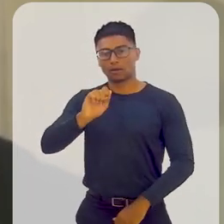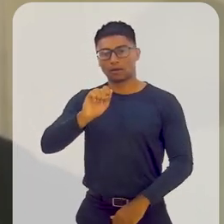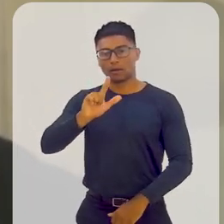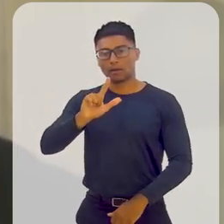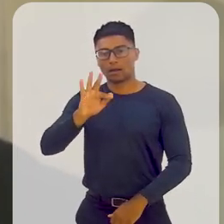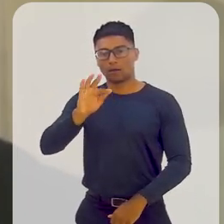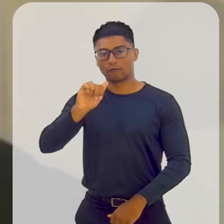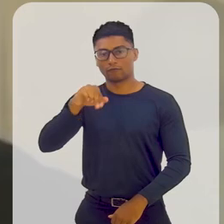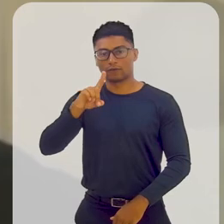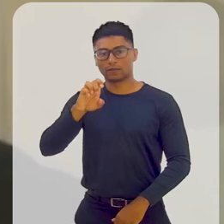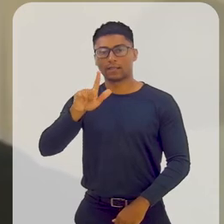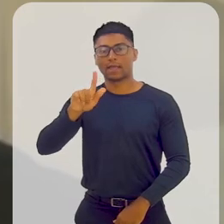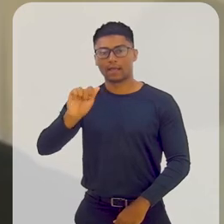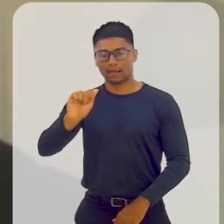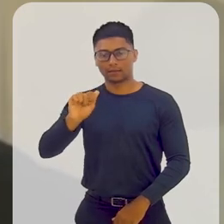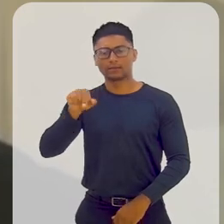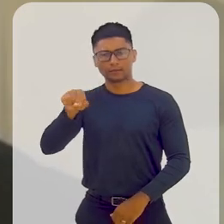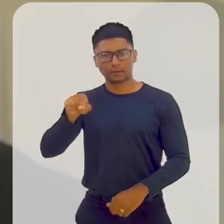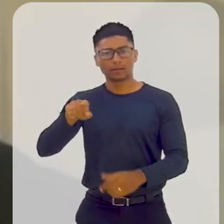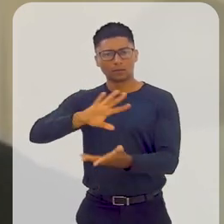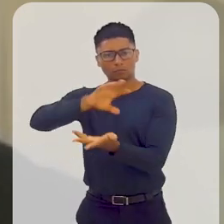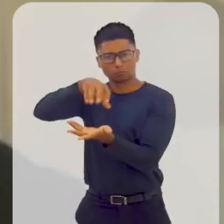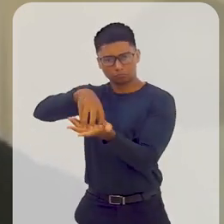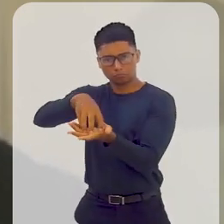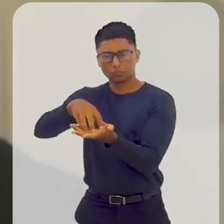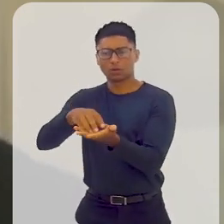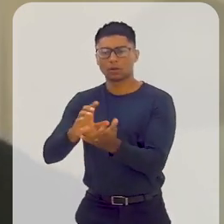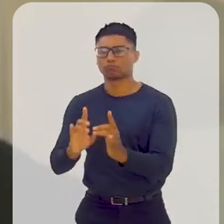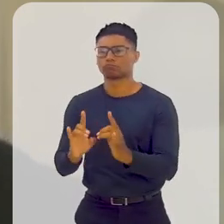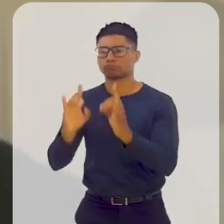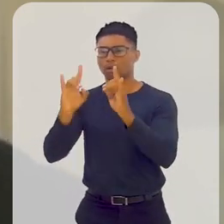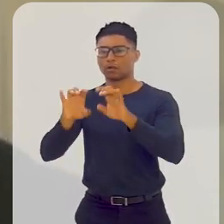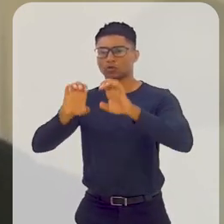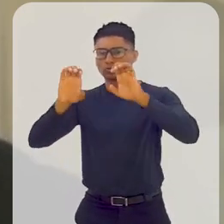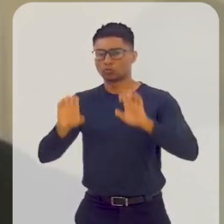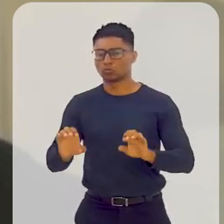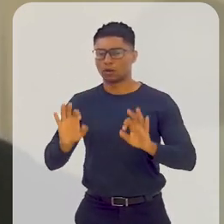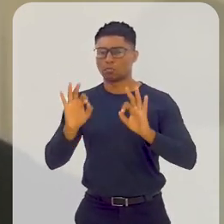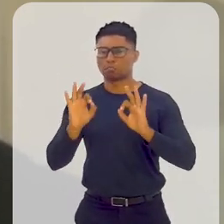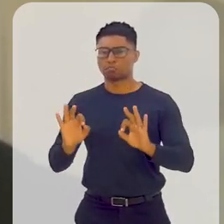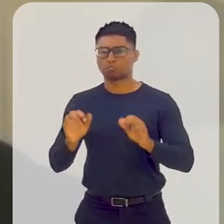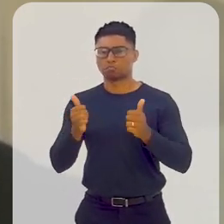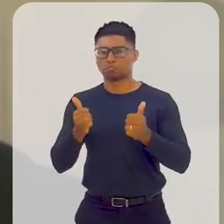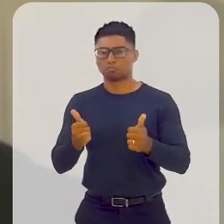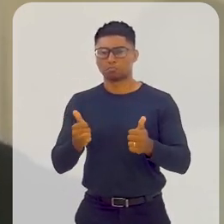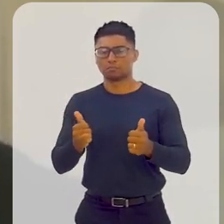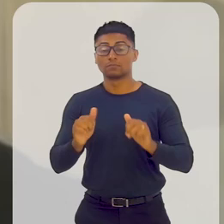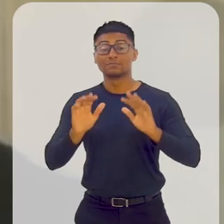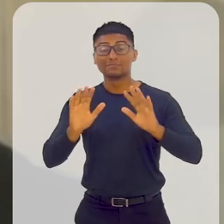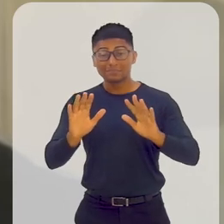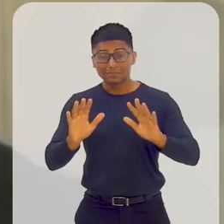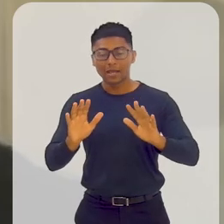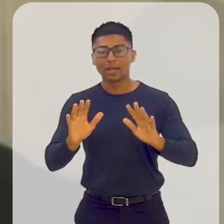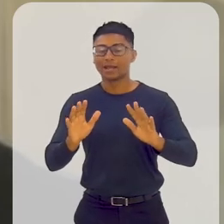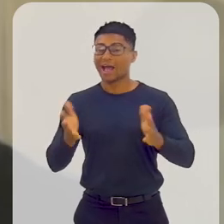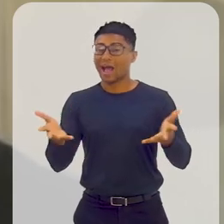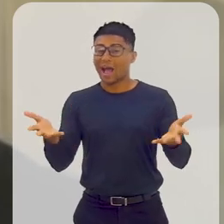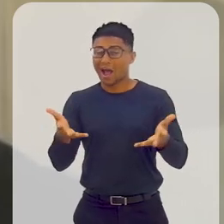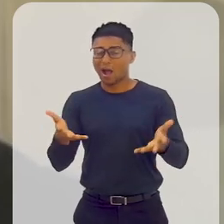conselho hoje tem uma estrutura física muito bem montada, apesar de que já não é mais